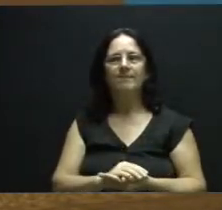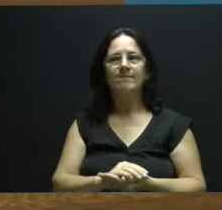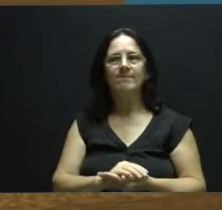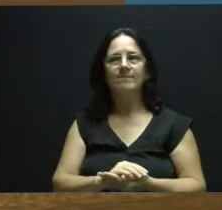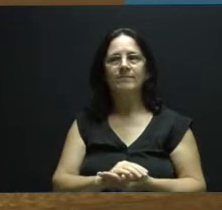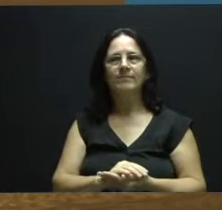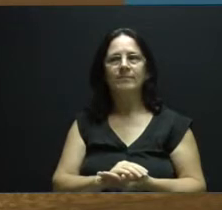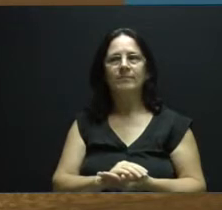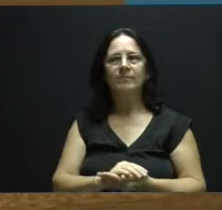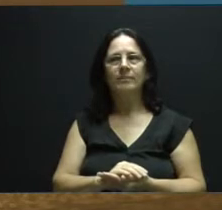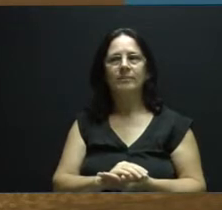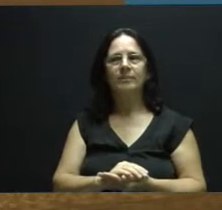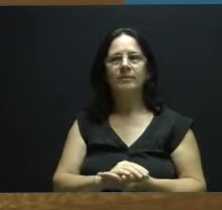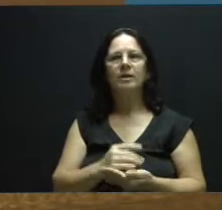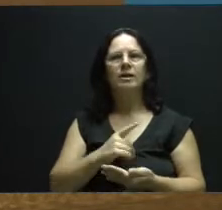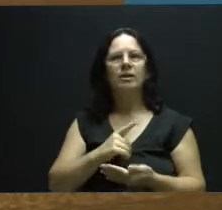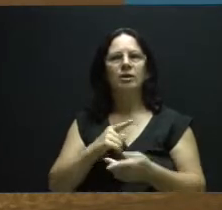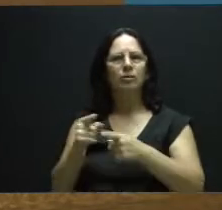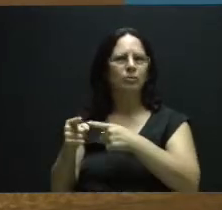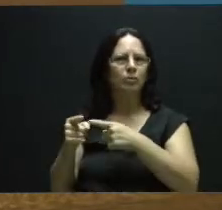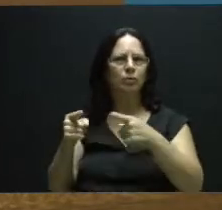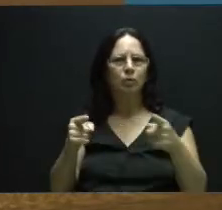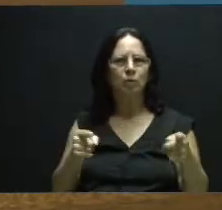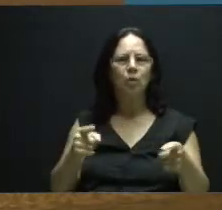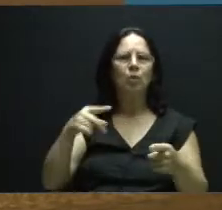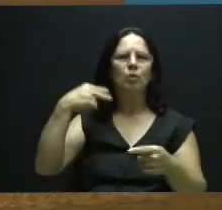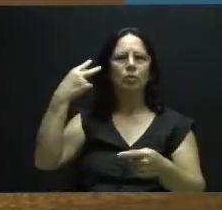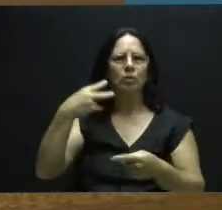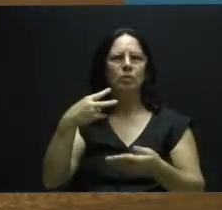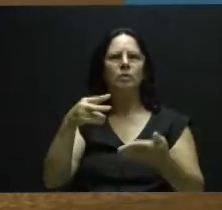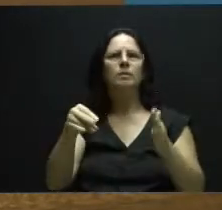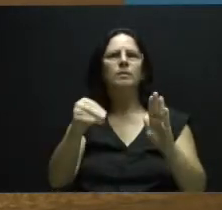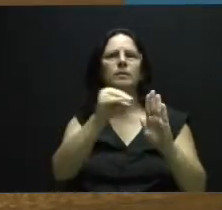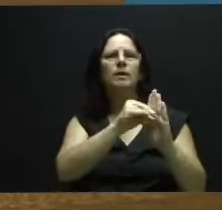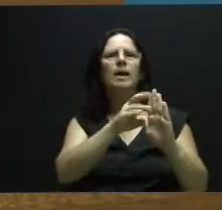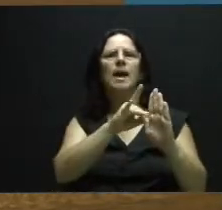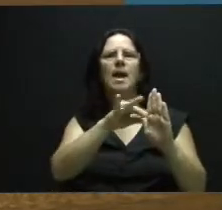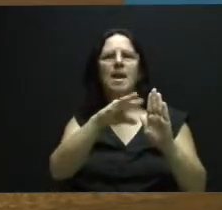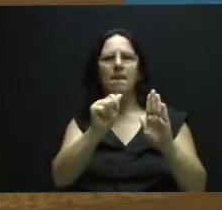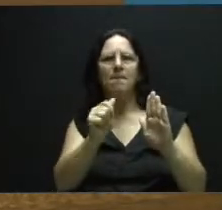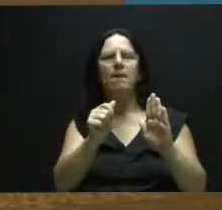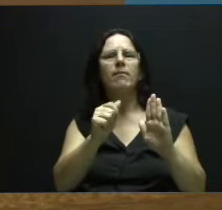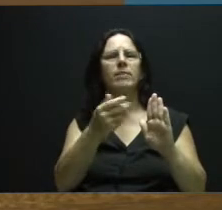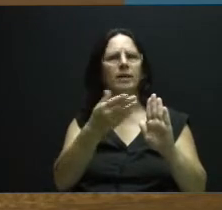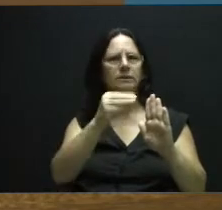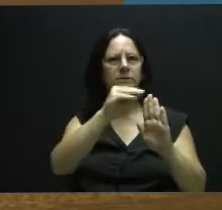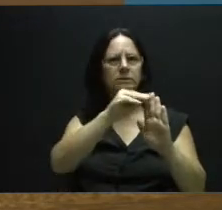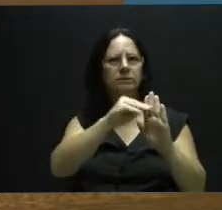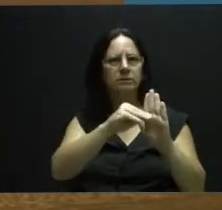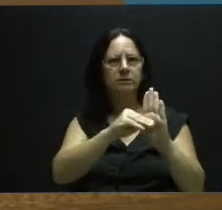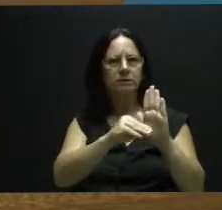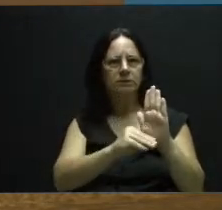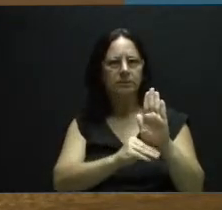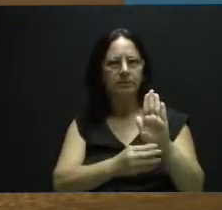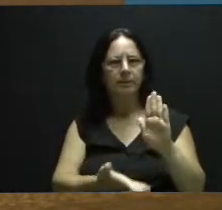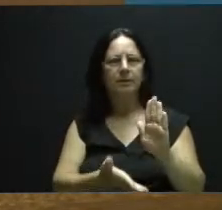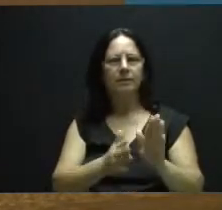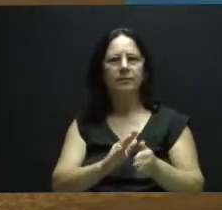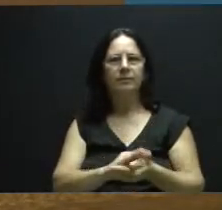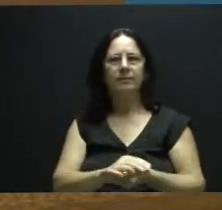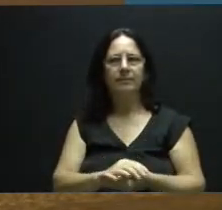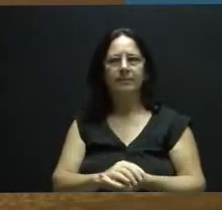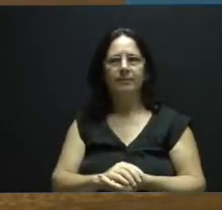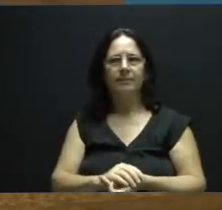aí tivemos aqui todos os parlamentares com as emendas em positiva também direcionada sobrecarregou essa